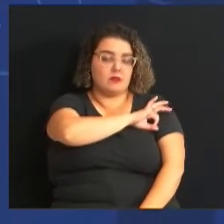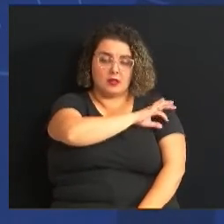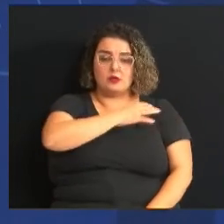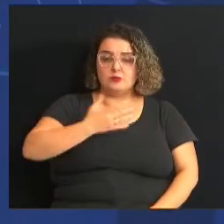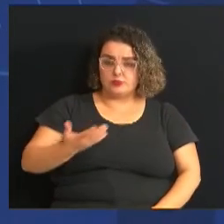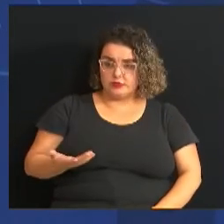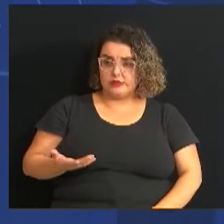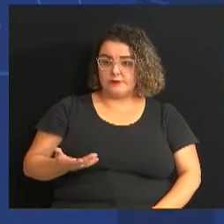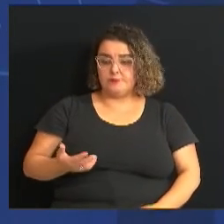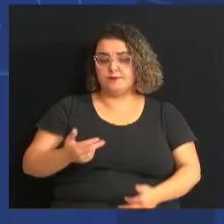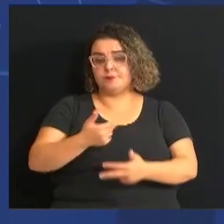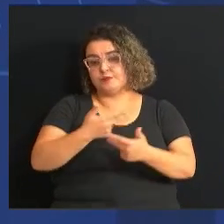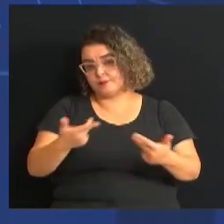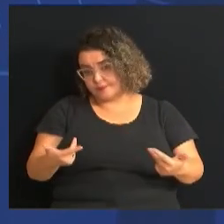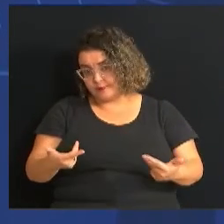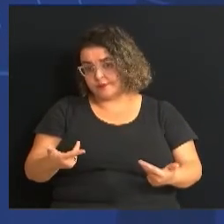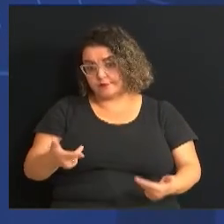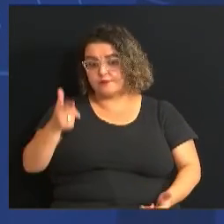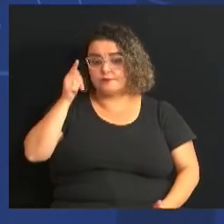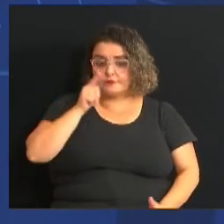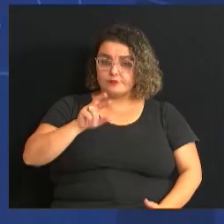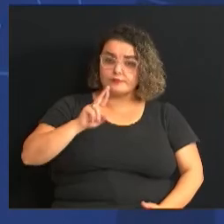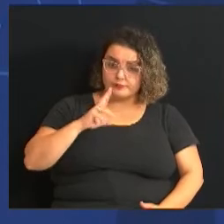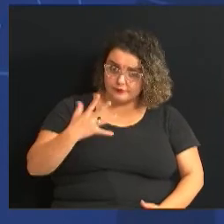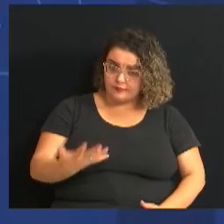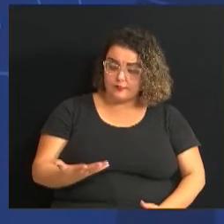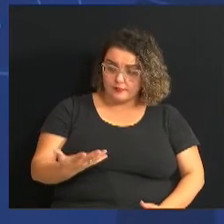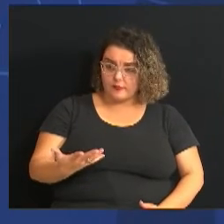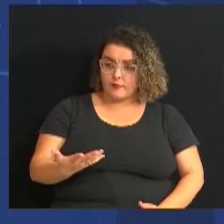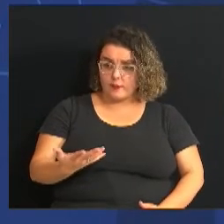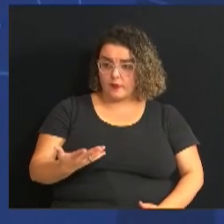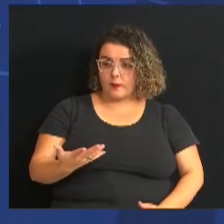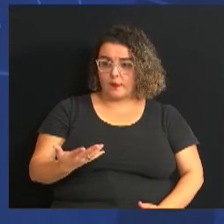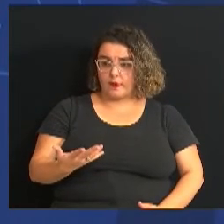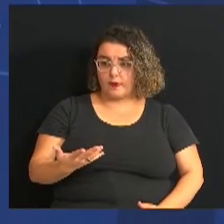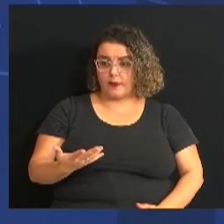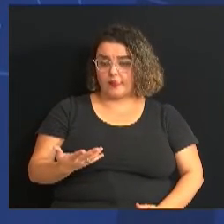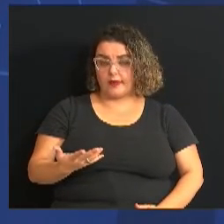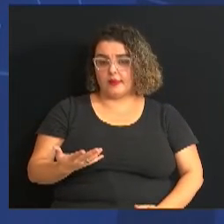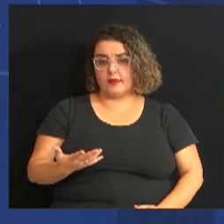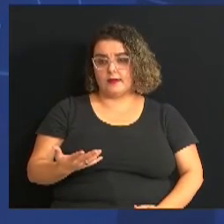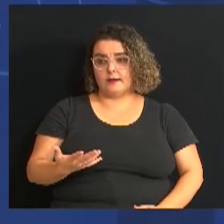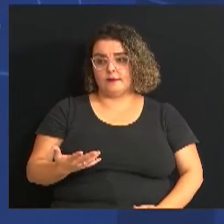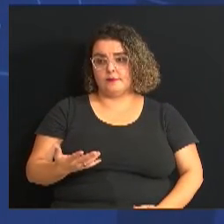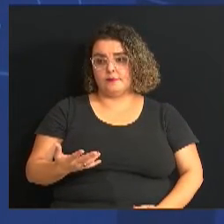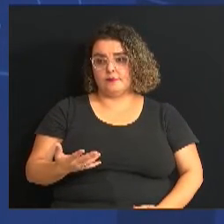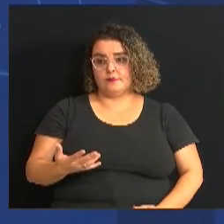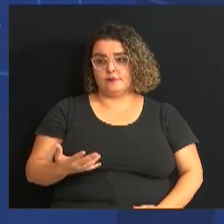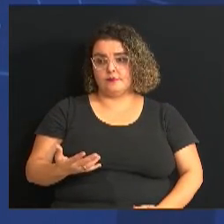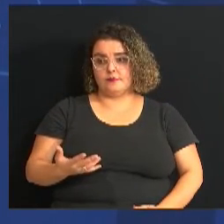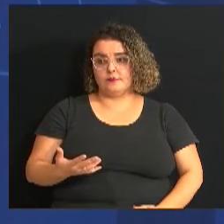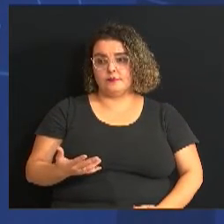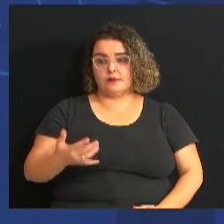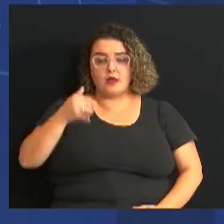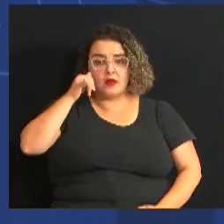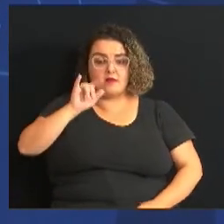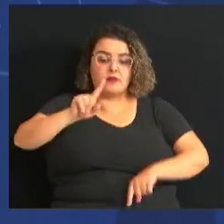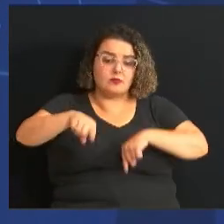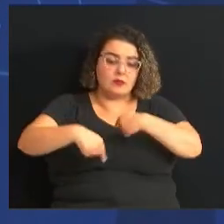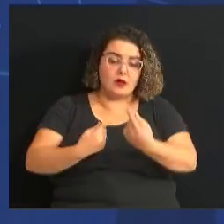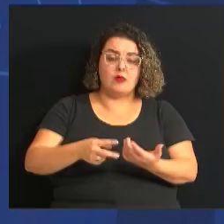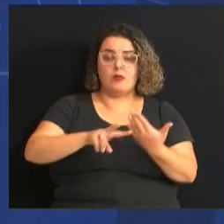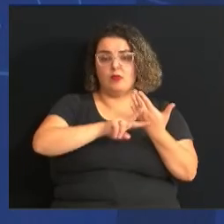são situações que a gente consegue resolver que evita, assim, um outro reflexo, né?